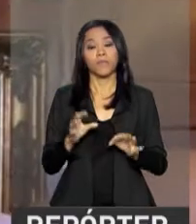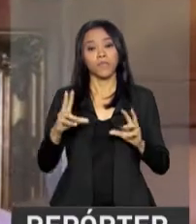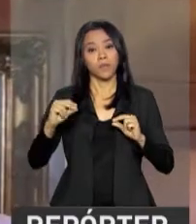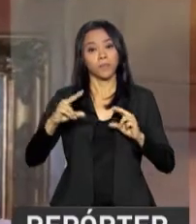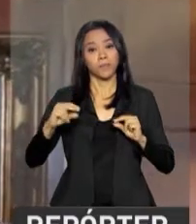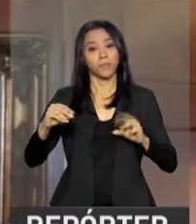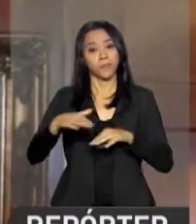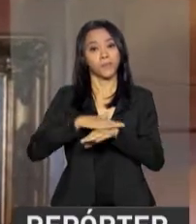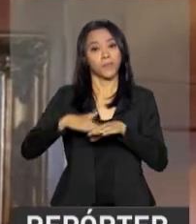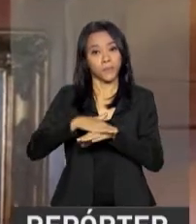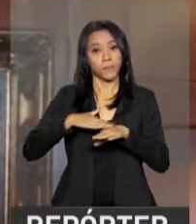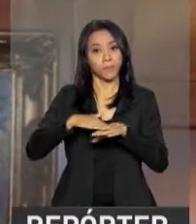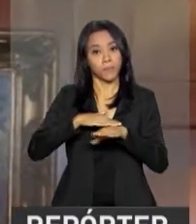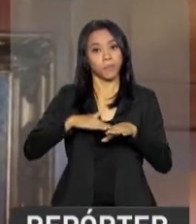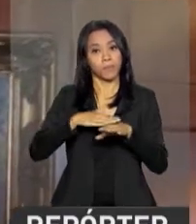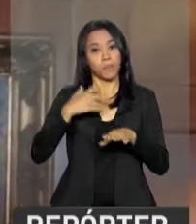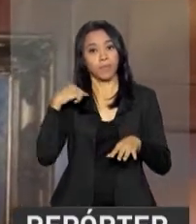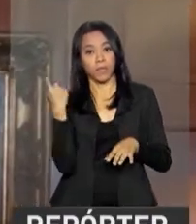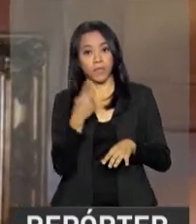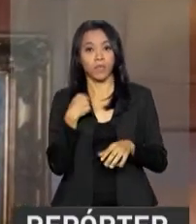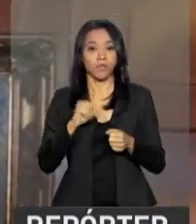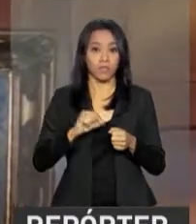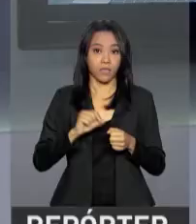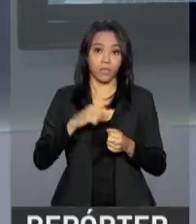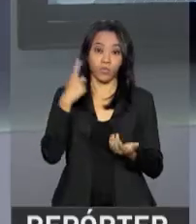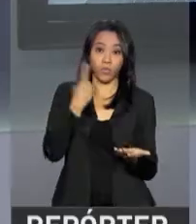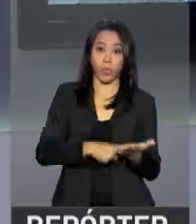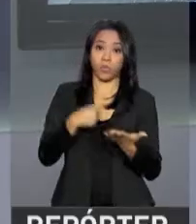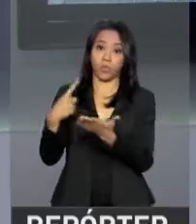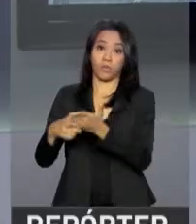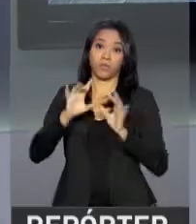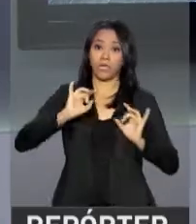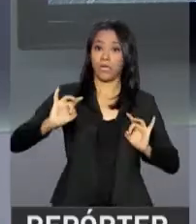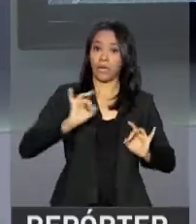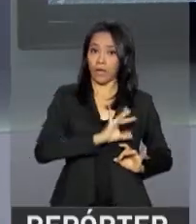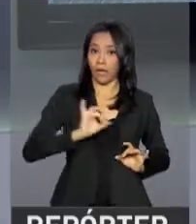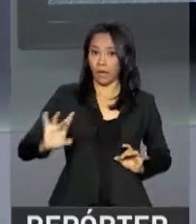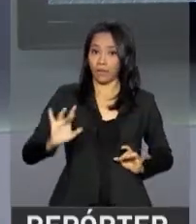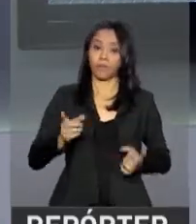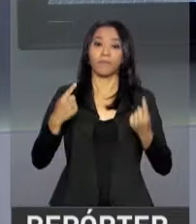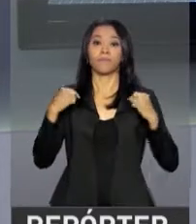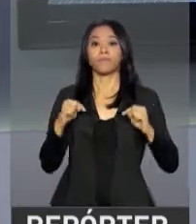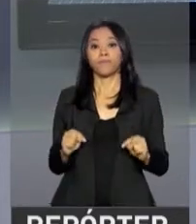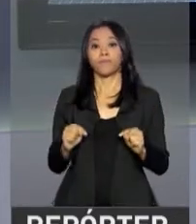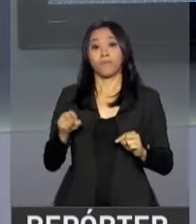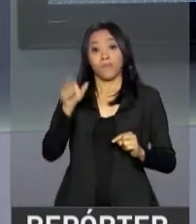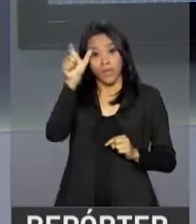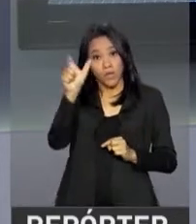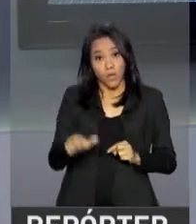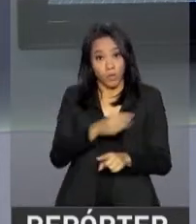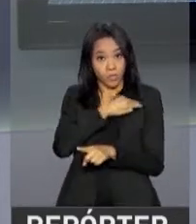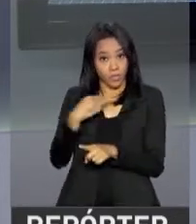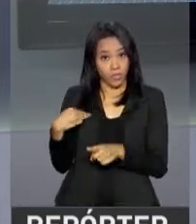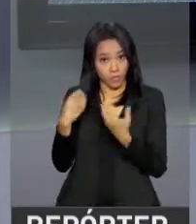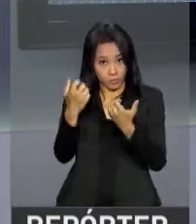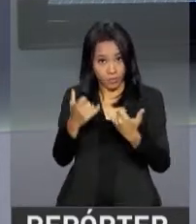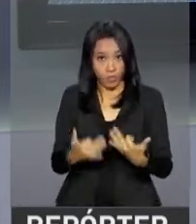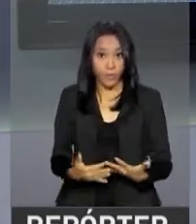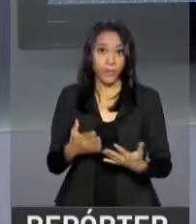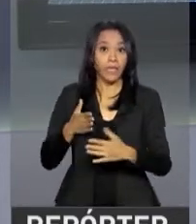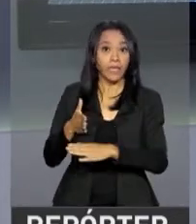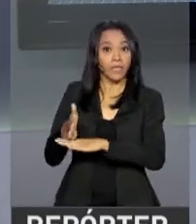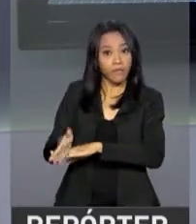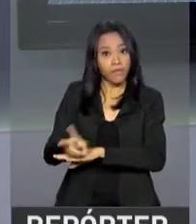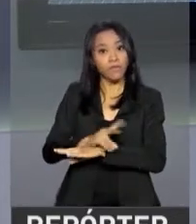era aplicar nos todas as nossas obrigações 4 jardim afirmou ainda que a intervenção vai assegurar